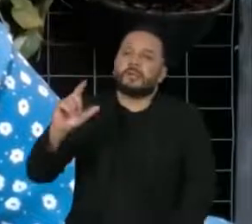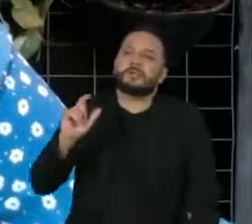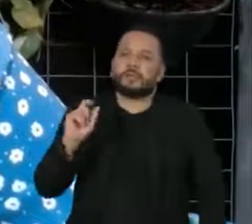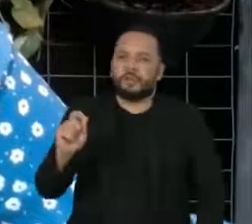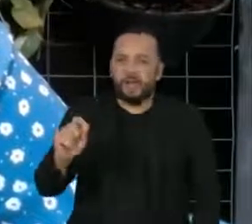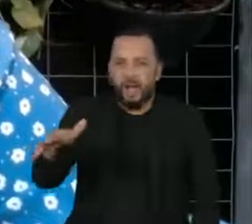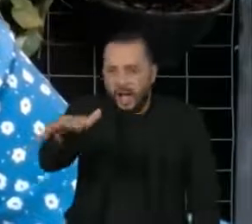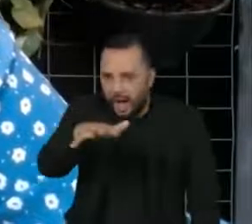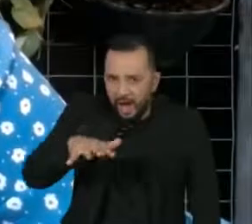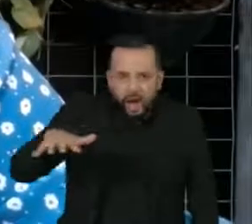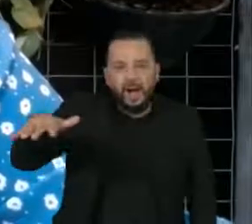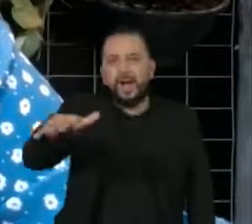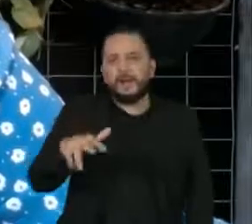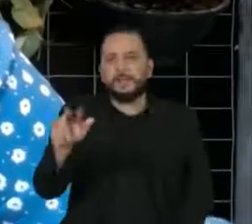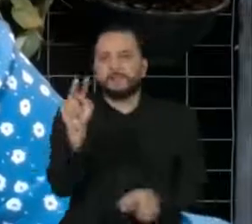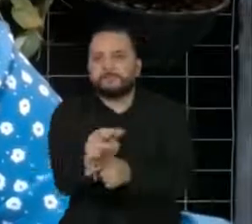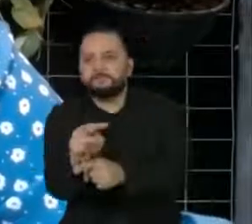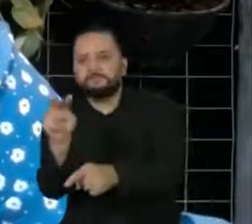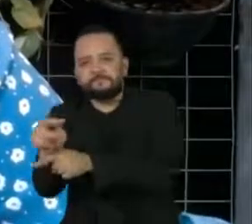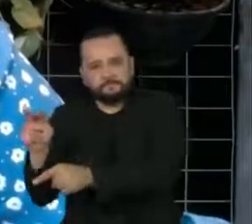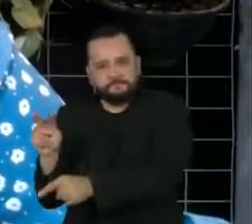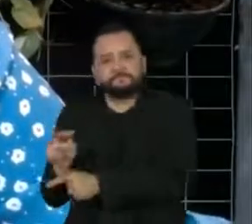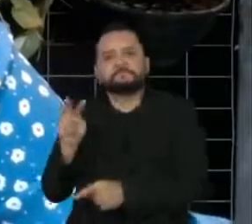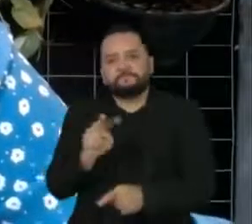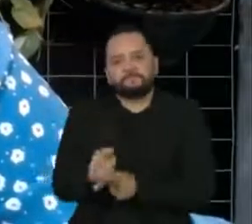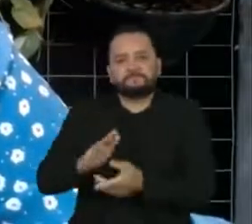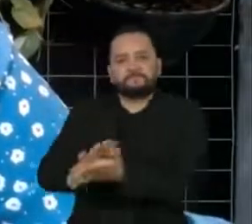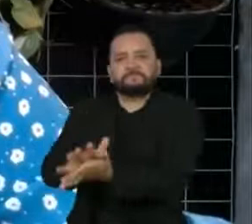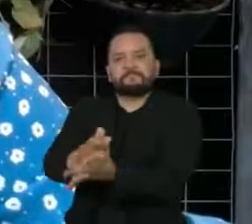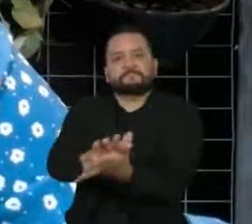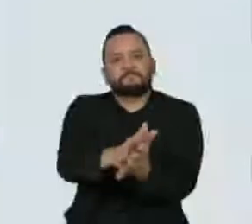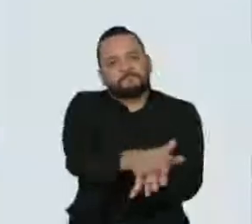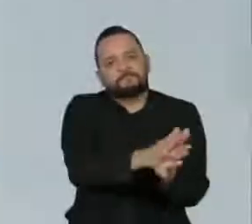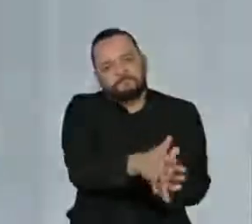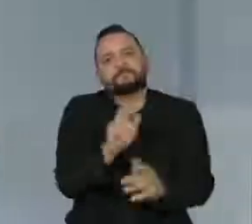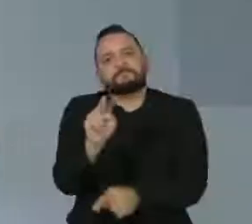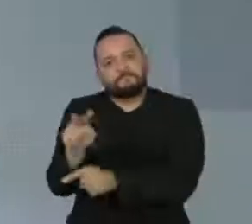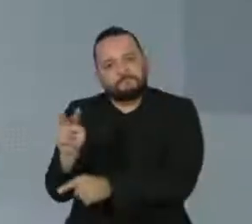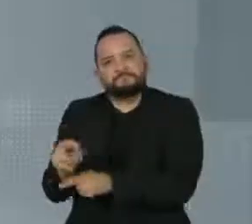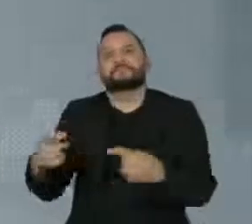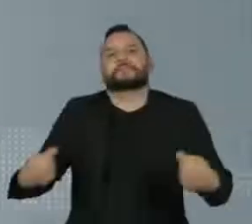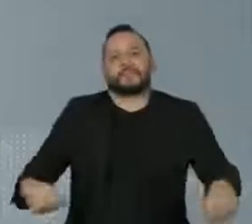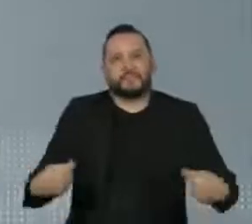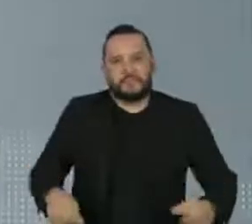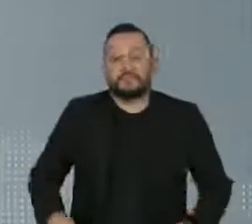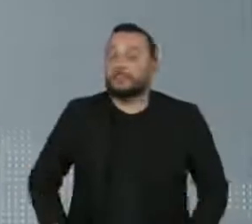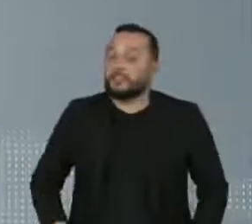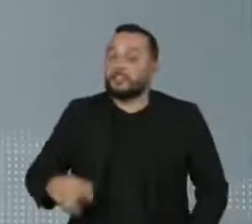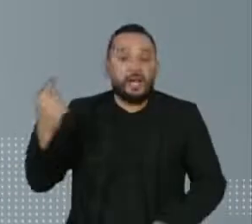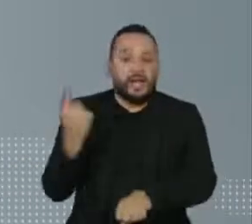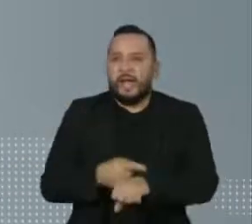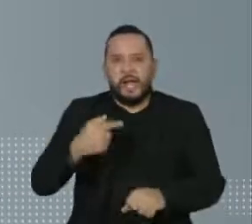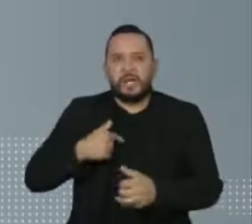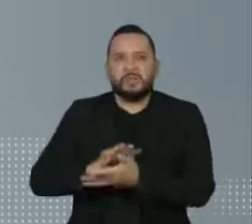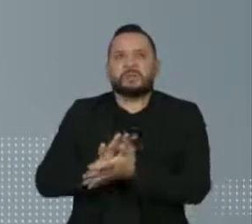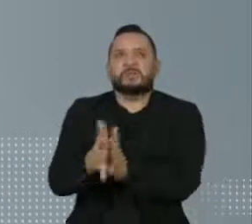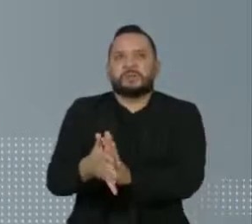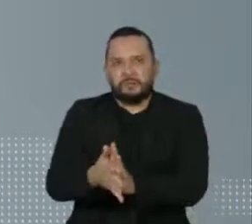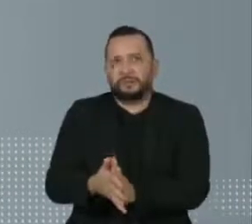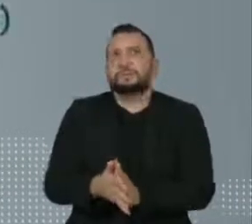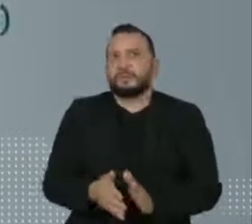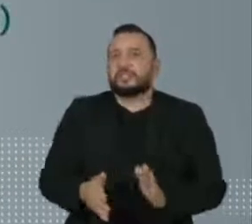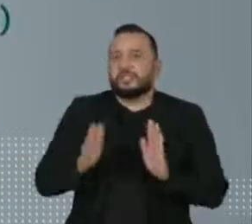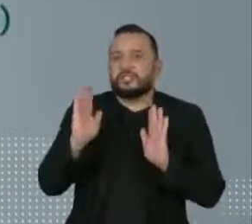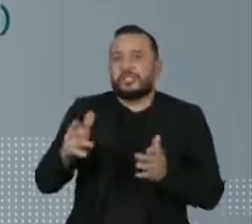esses territórios que estão sendo mais ameaçados e mais desmatados. O estado recordista em destruição dos ecossistemas